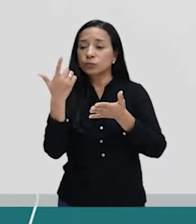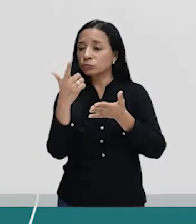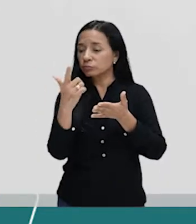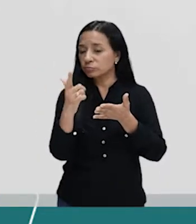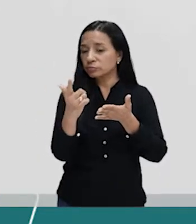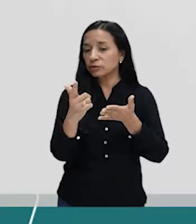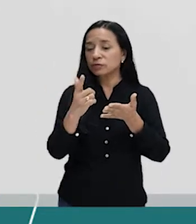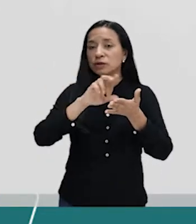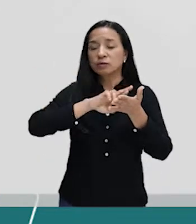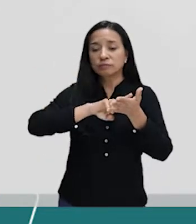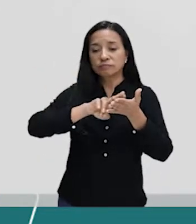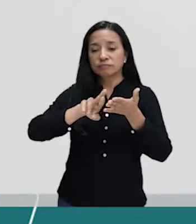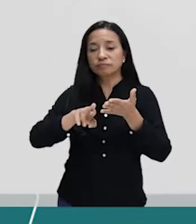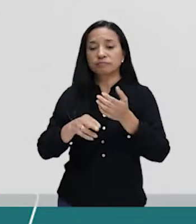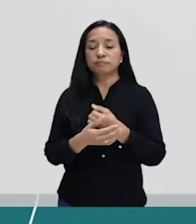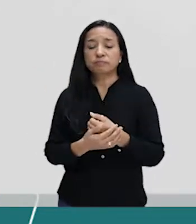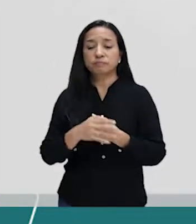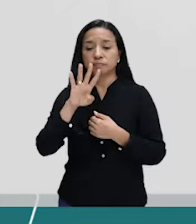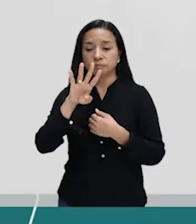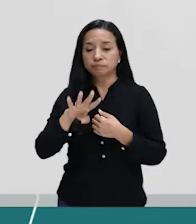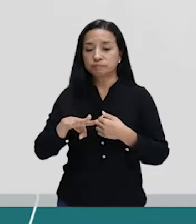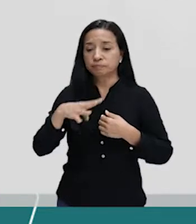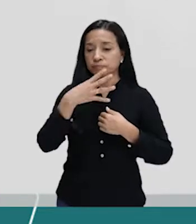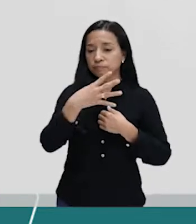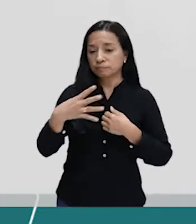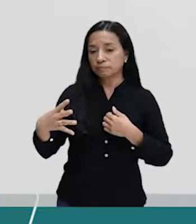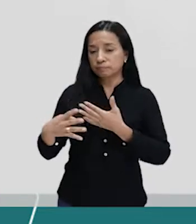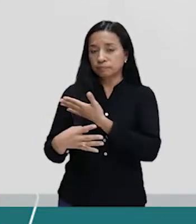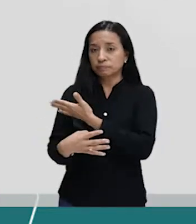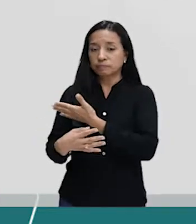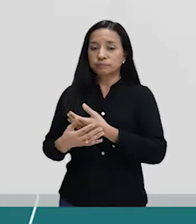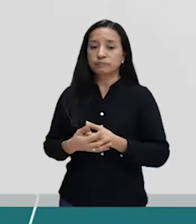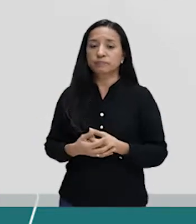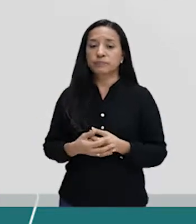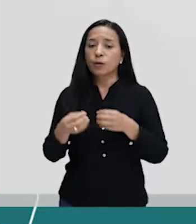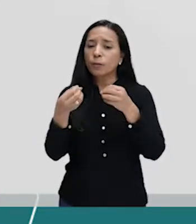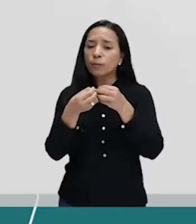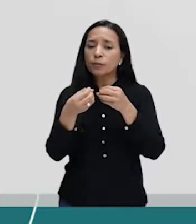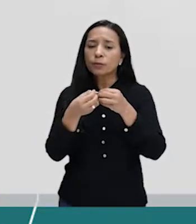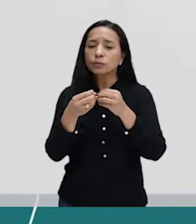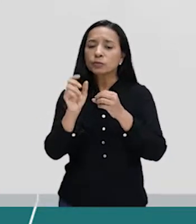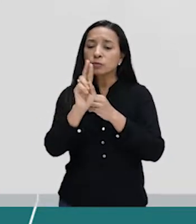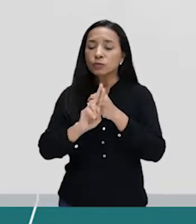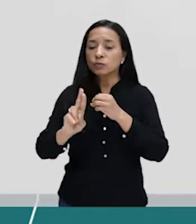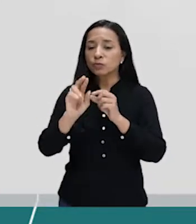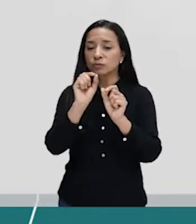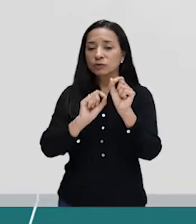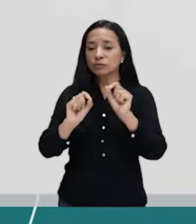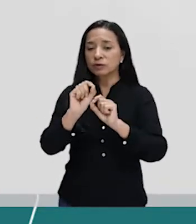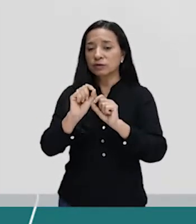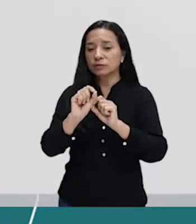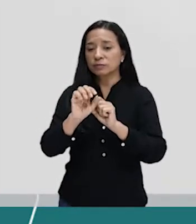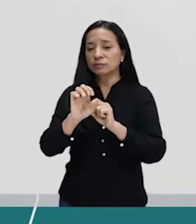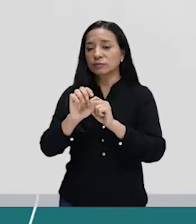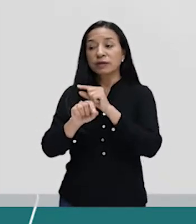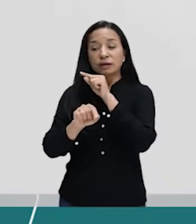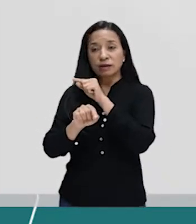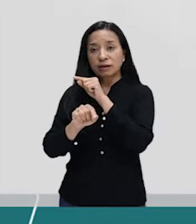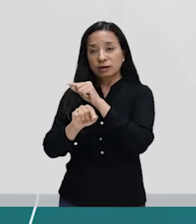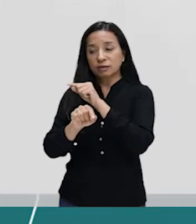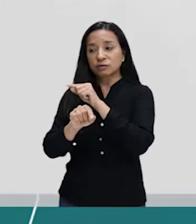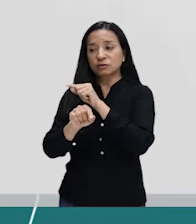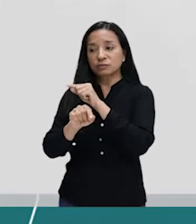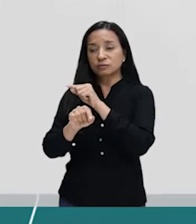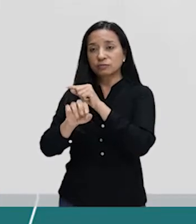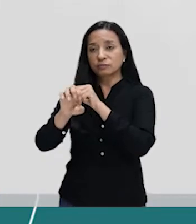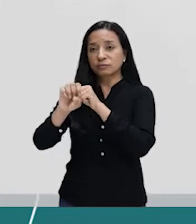próximo, tempo, presente. Quando está próximo, eu uso o quê? Este, esta. Algo que